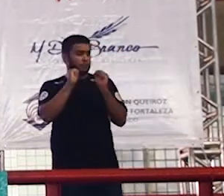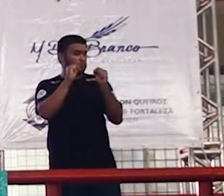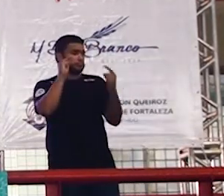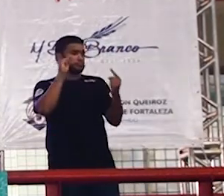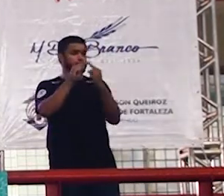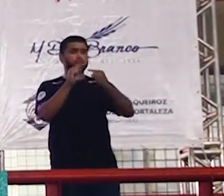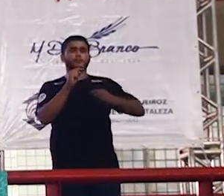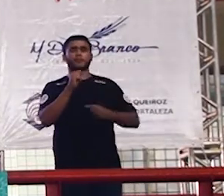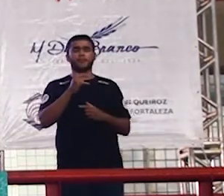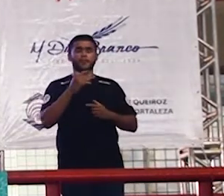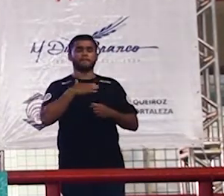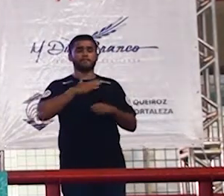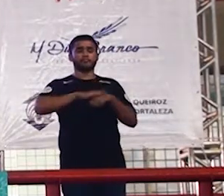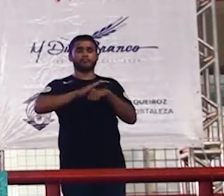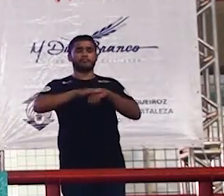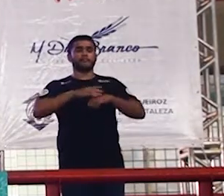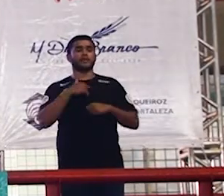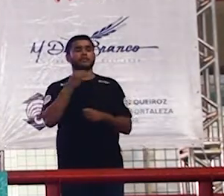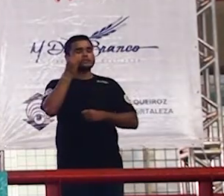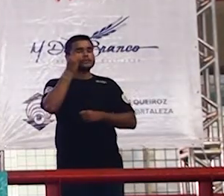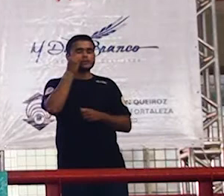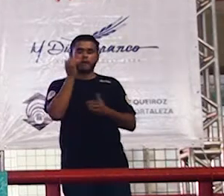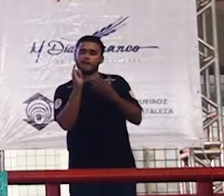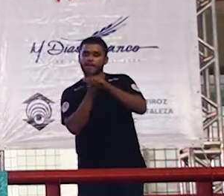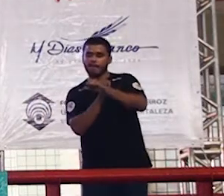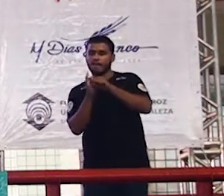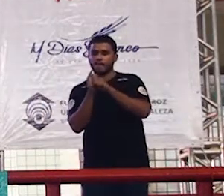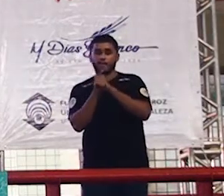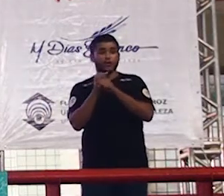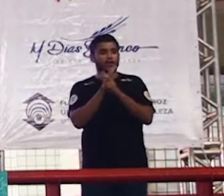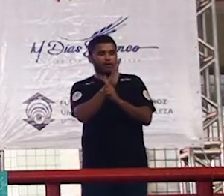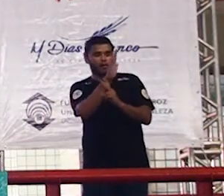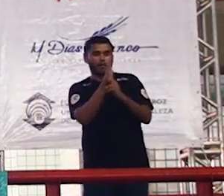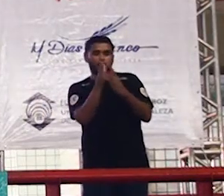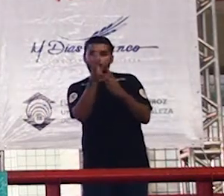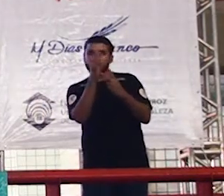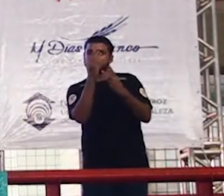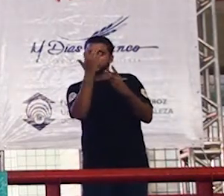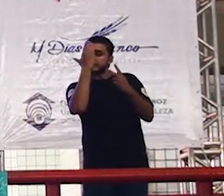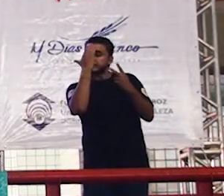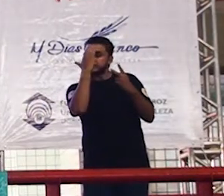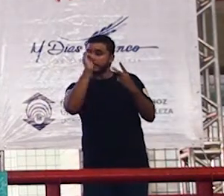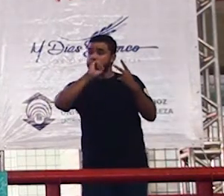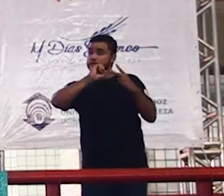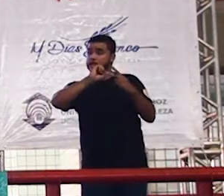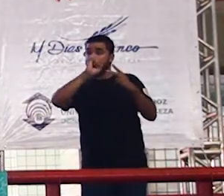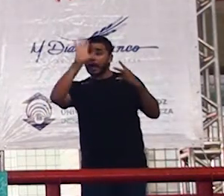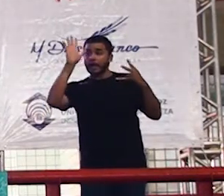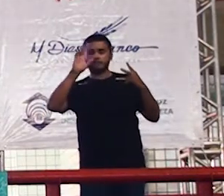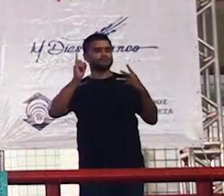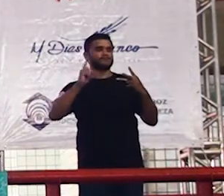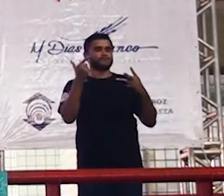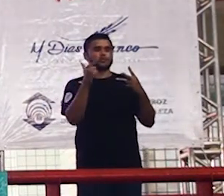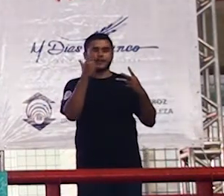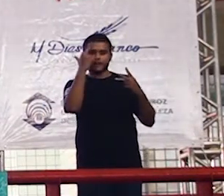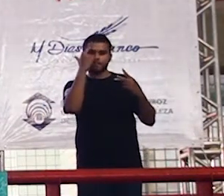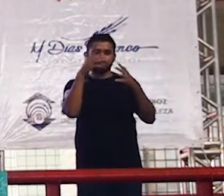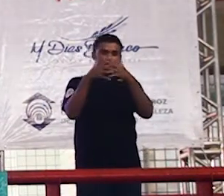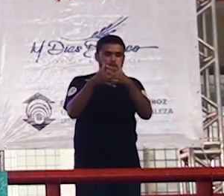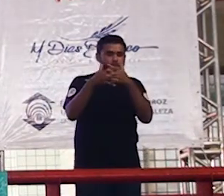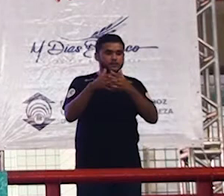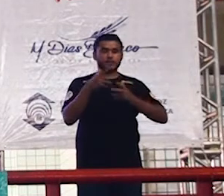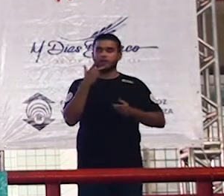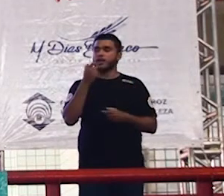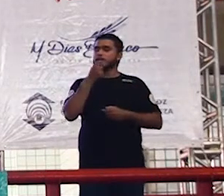Pode. Eu posso intencionalmente querer construir um duplo sentido, para construir humor, para